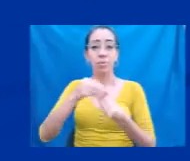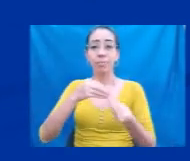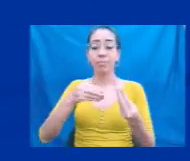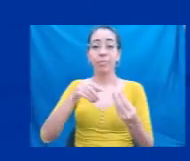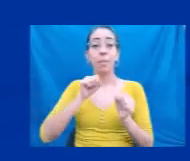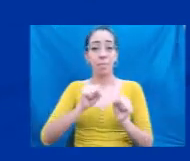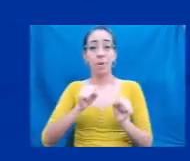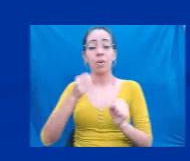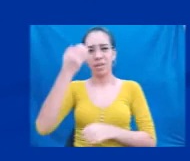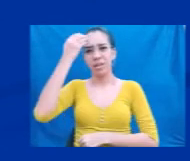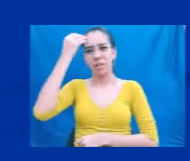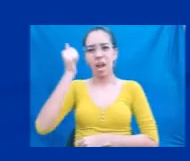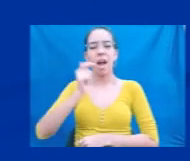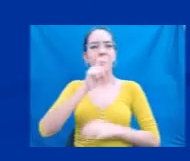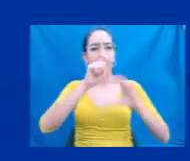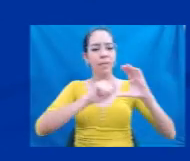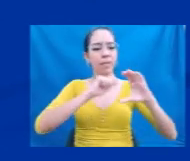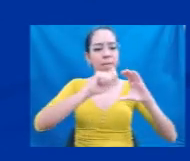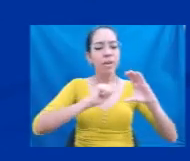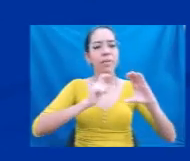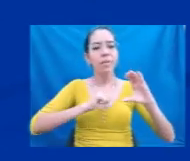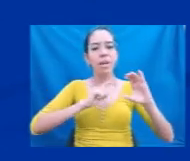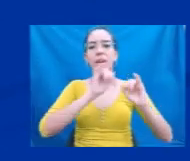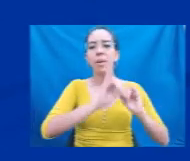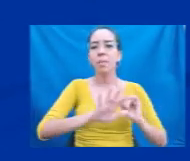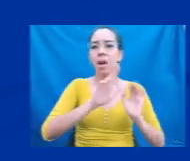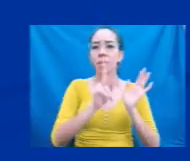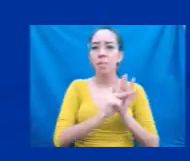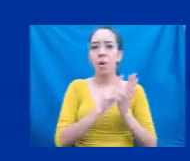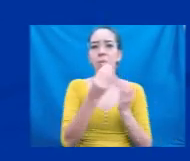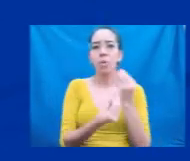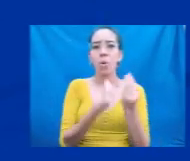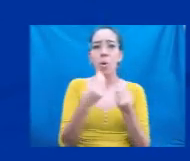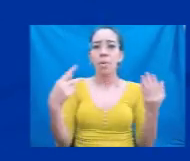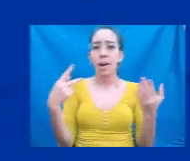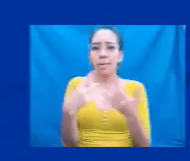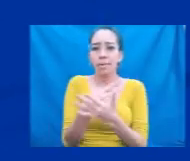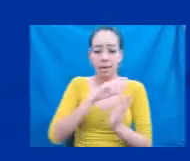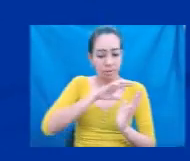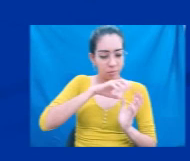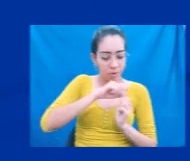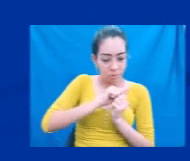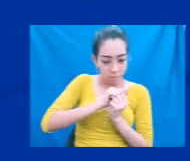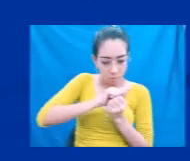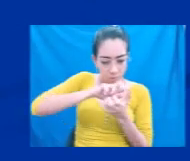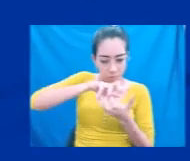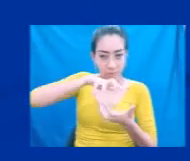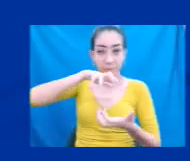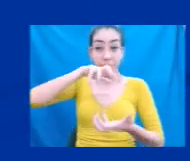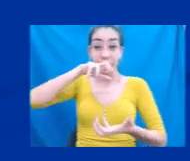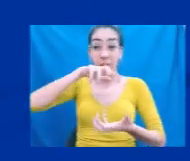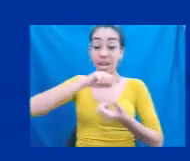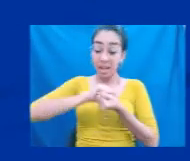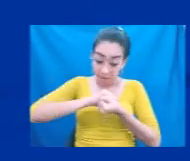vocês puderam observar quem viu, né, os vídeos, a imagem, né, daquela esfera, né, que vai e se